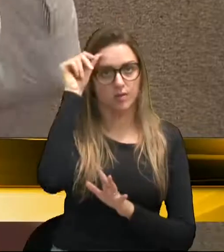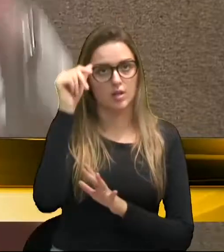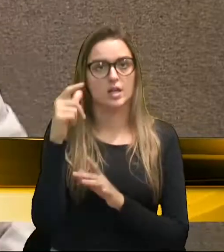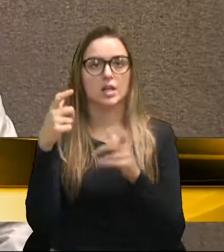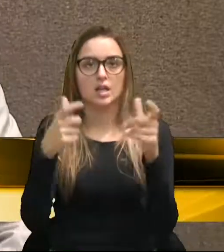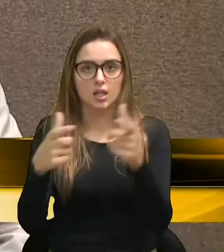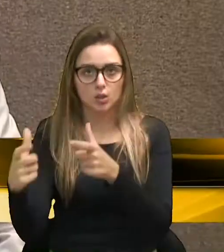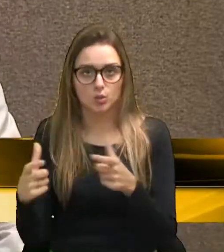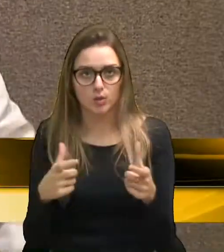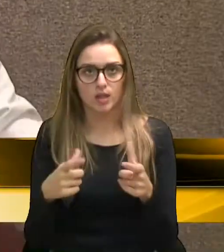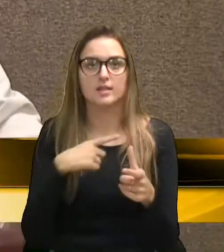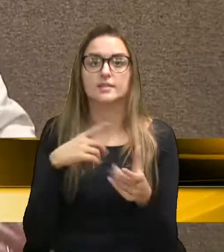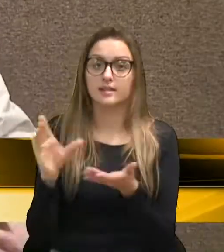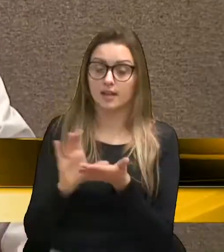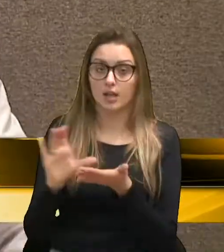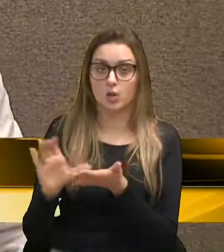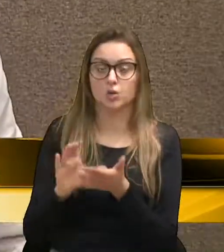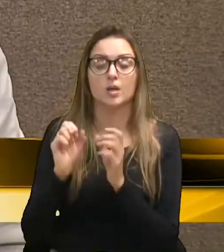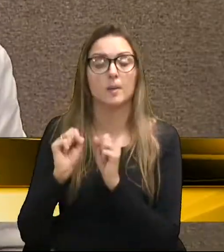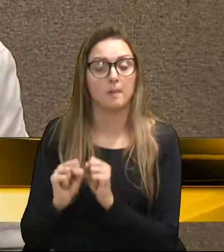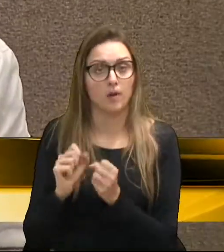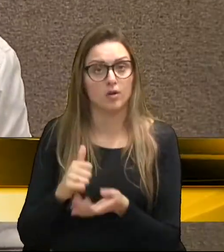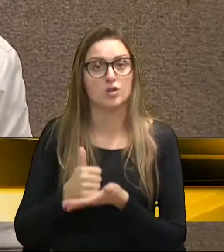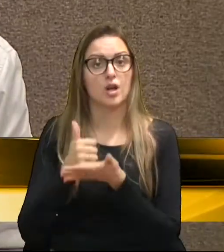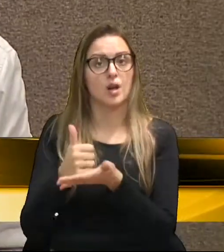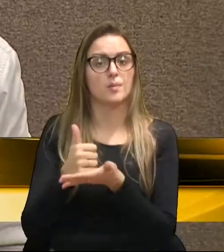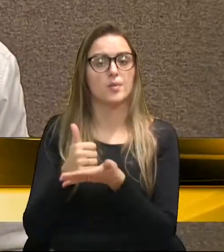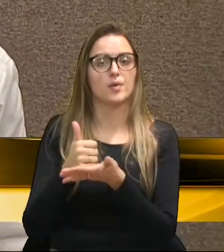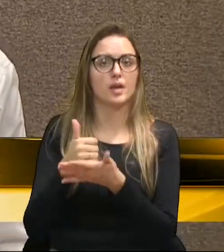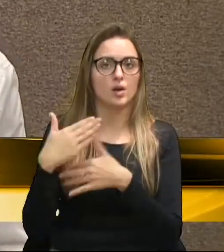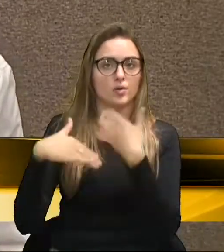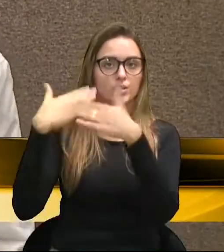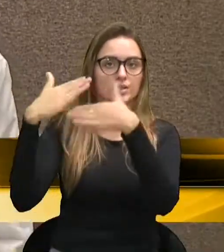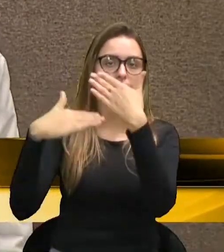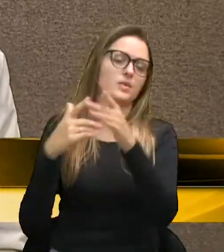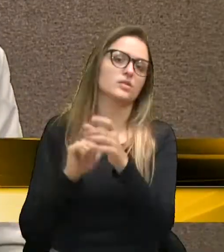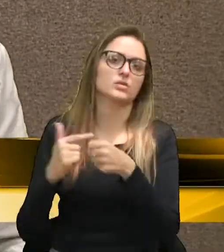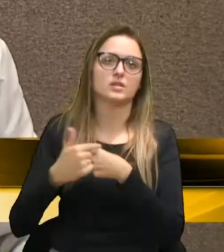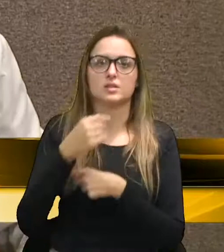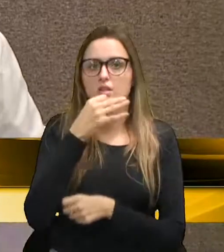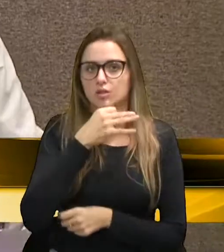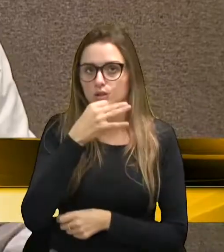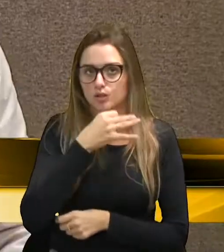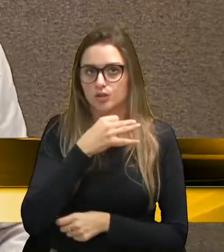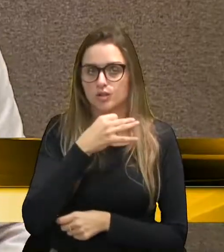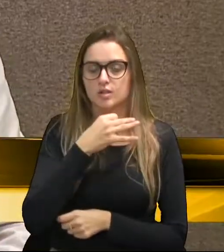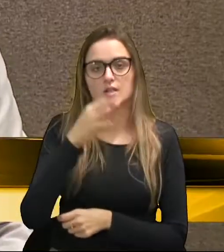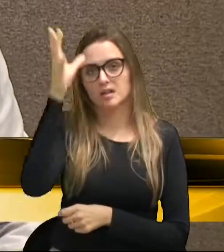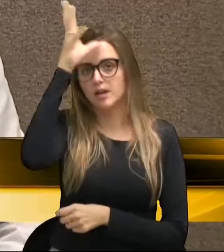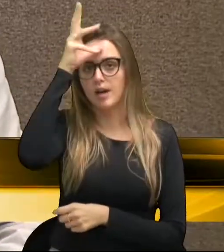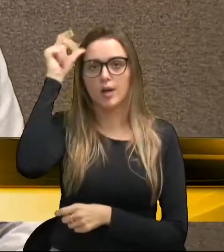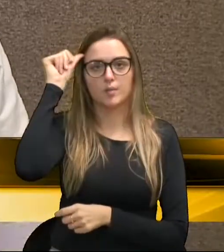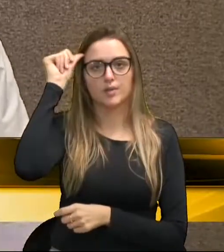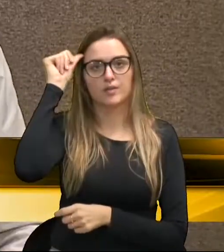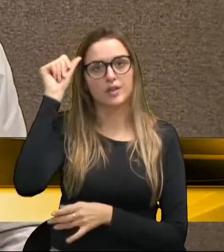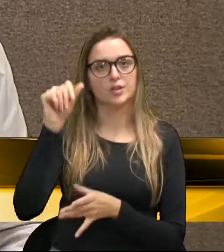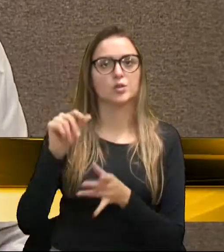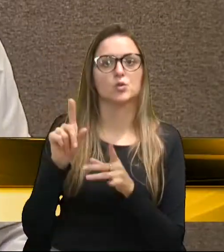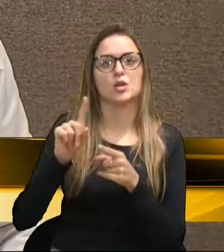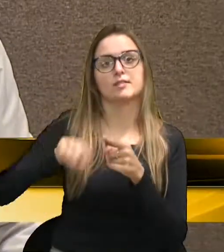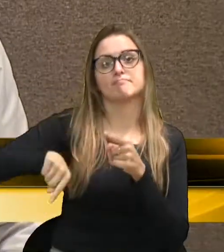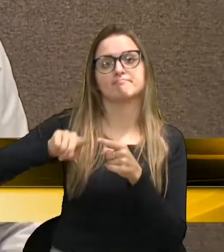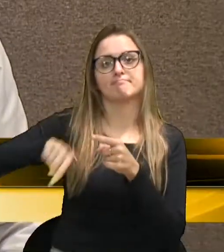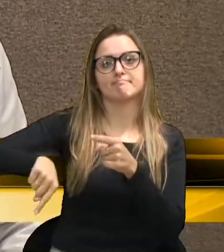efetivamente trazem dinheiro, podem arrecadar e trazer dinheiro para o município de Caxias do Sul, a Prefeitura os